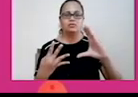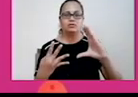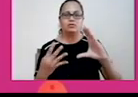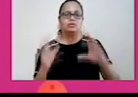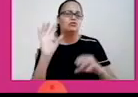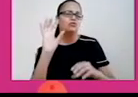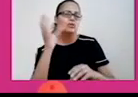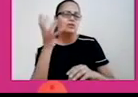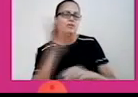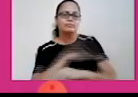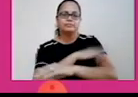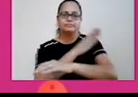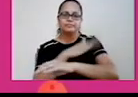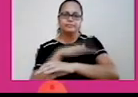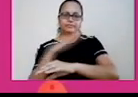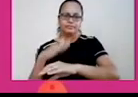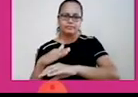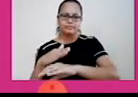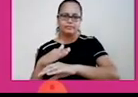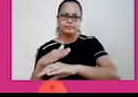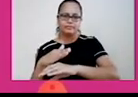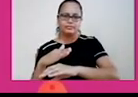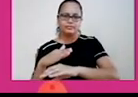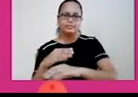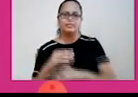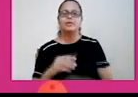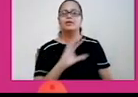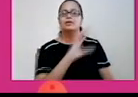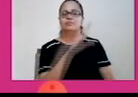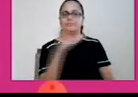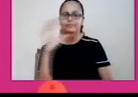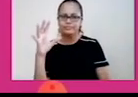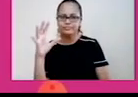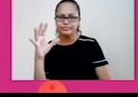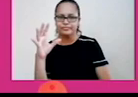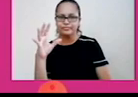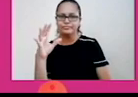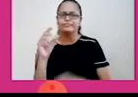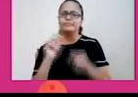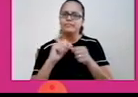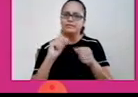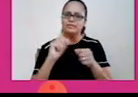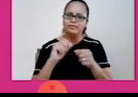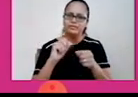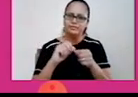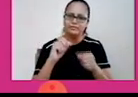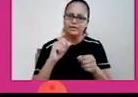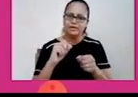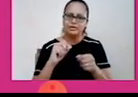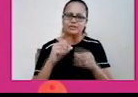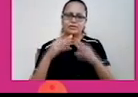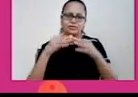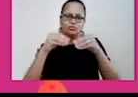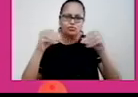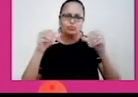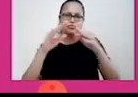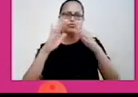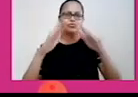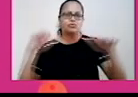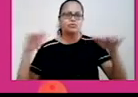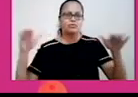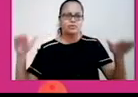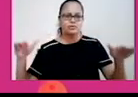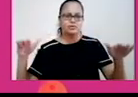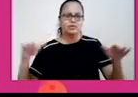essas características, quais os fatores naturais justificam a formação desse deserto, né? Quais são os fatores, então? Será que tem a ver com a temperatura, o